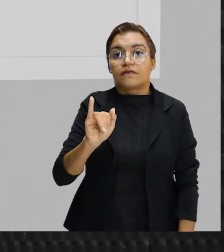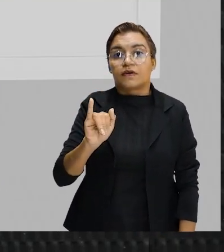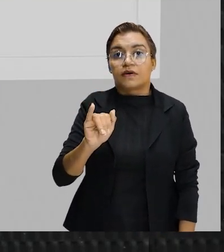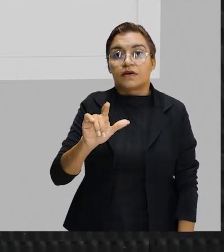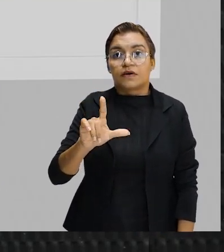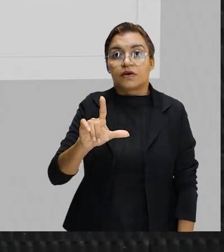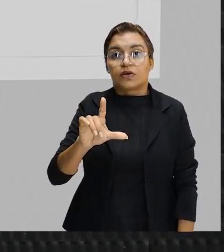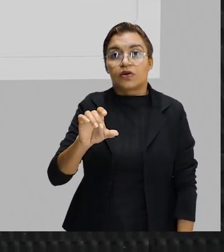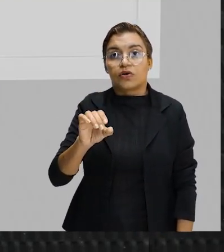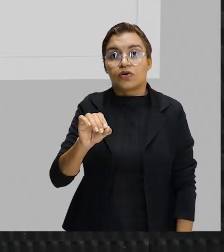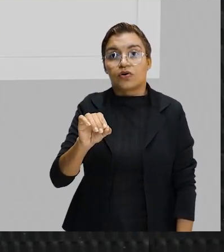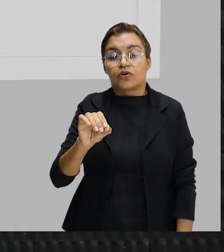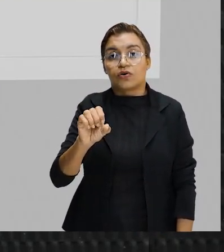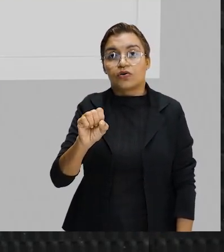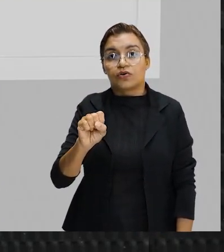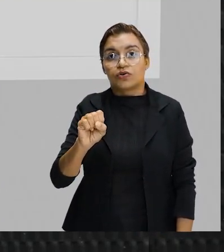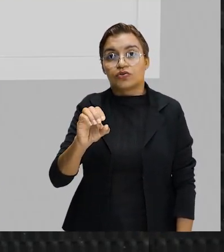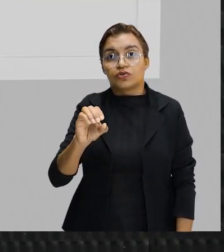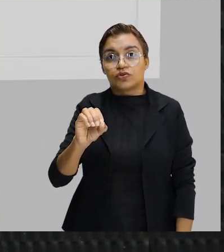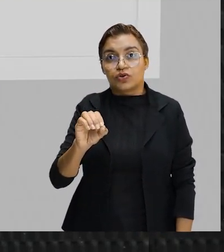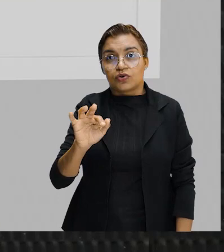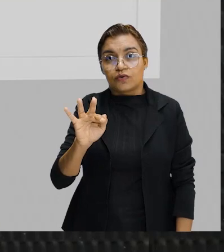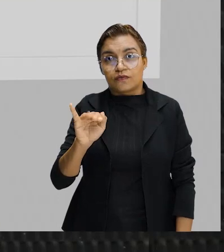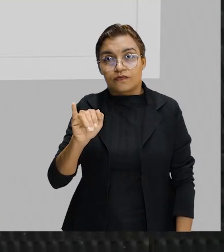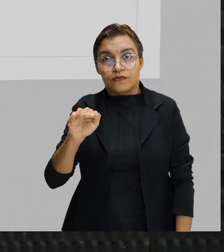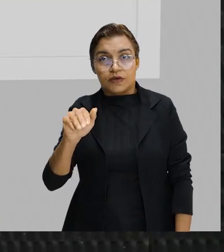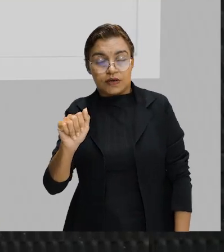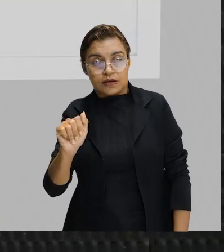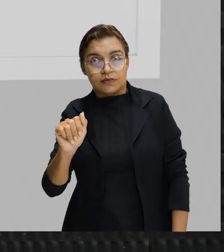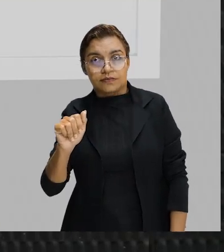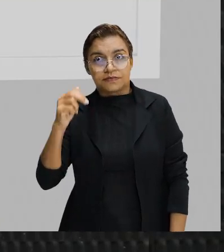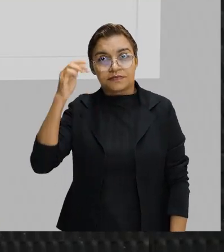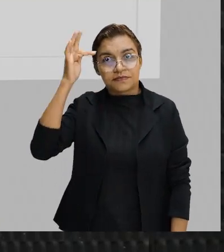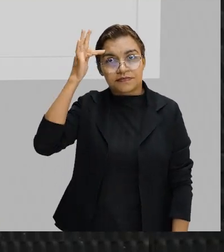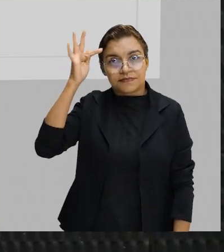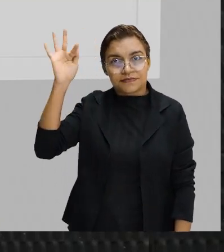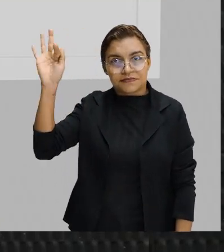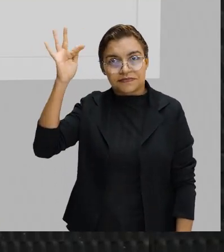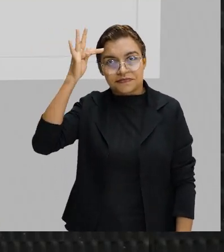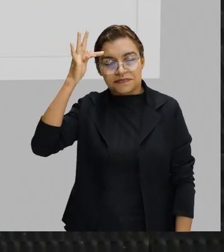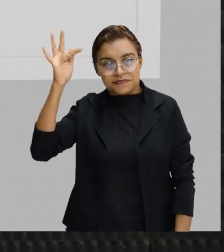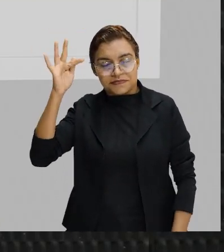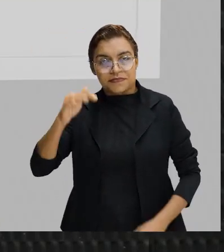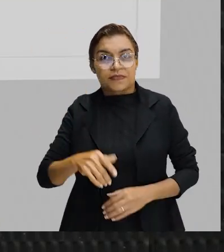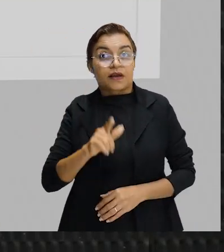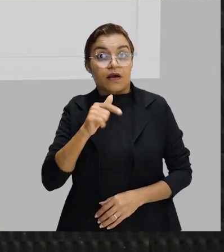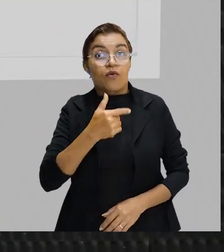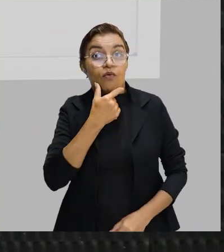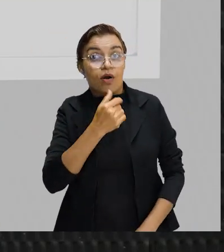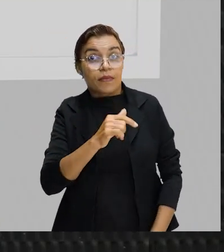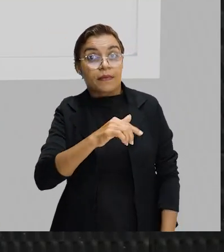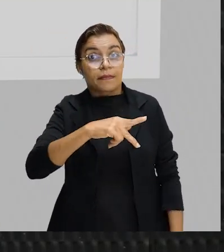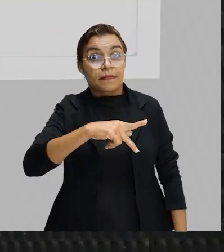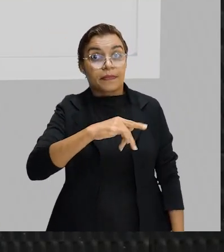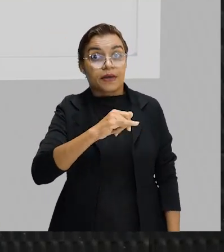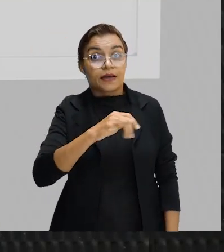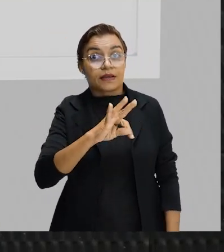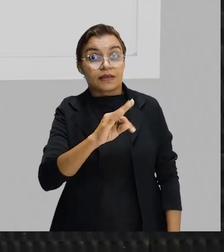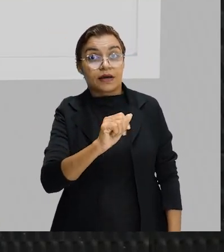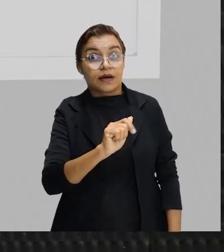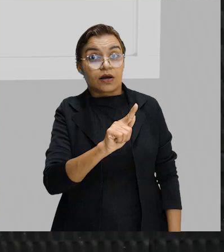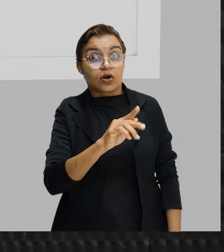criador do termo filosofia. Perfeito? O